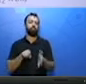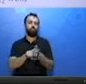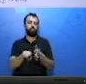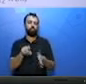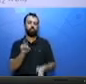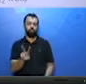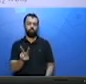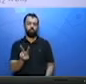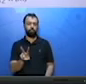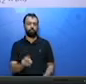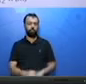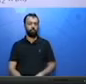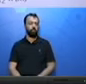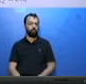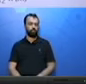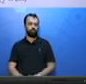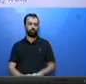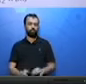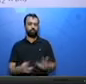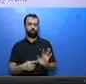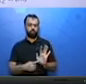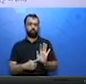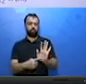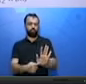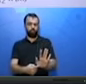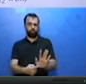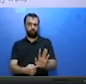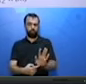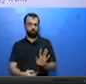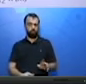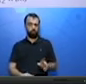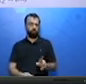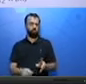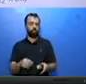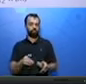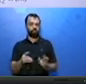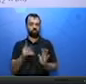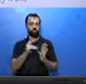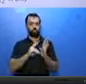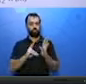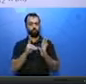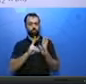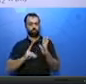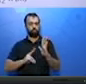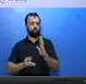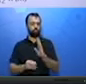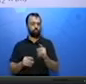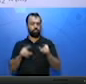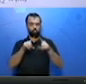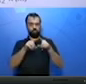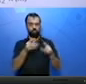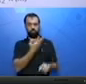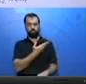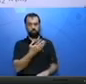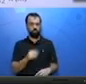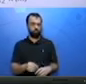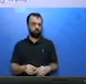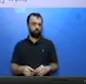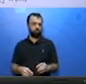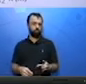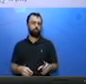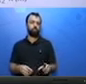Exercício 2. Represente o terreno no sistema de coordenadas a seguir. Então, ó, ponto A, 8, 11.